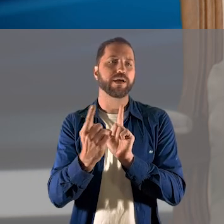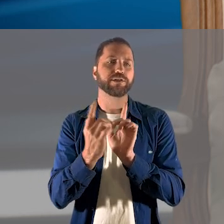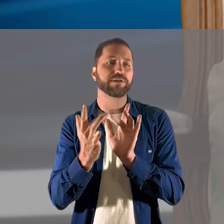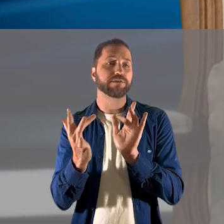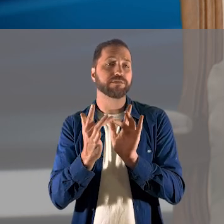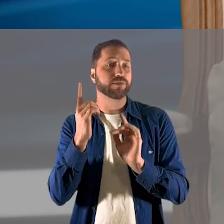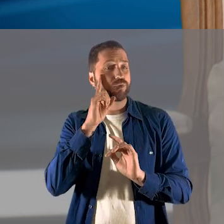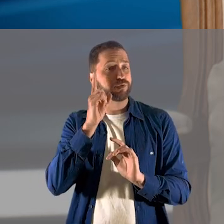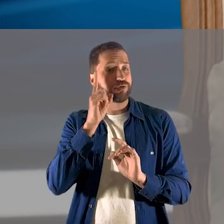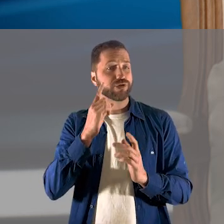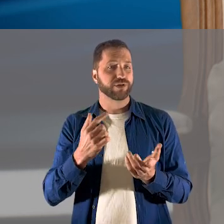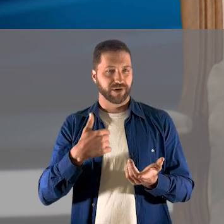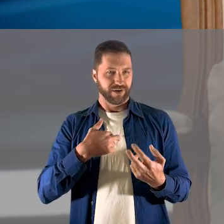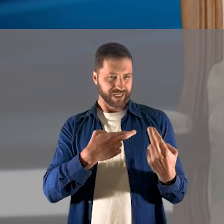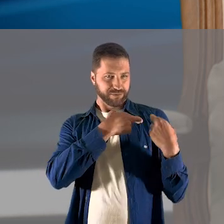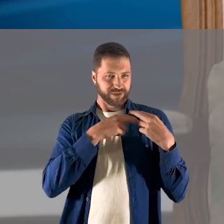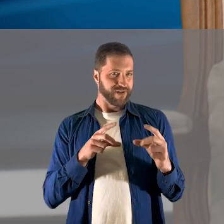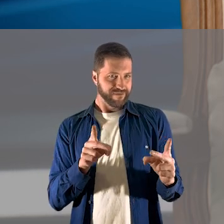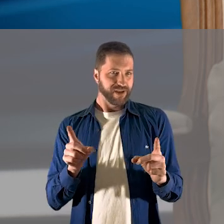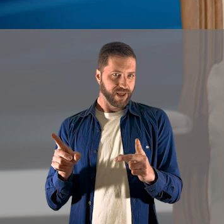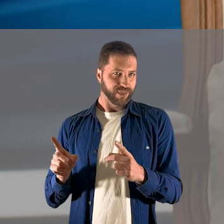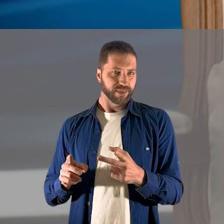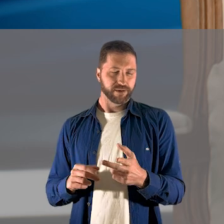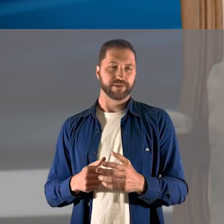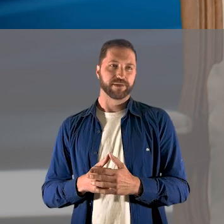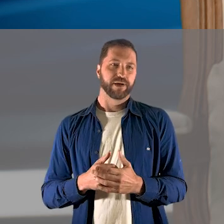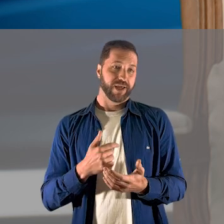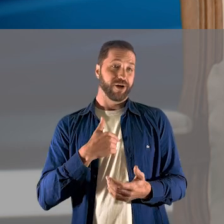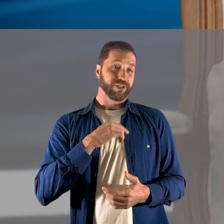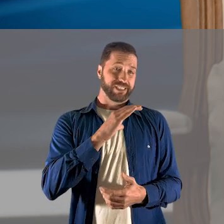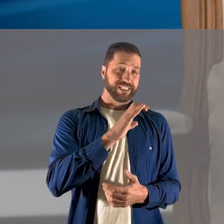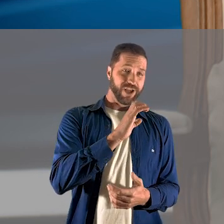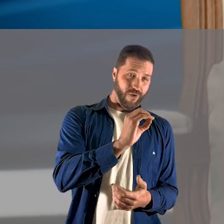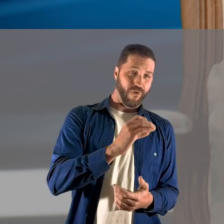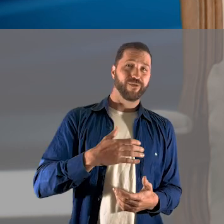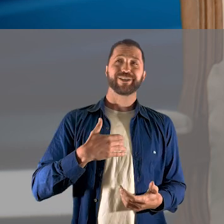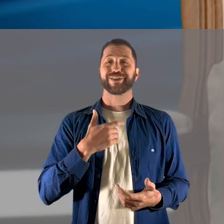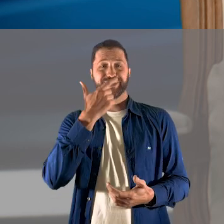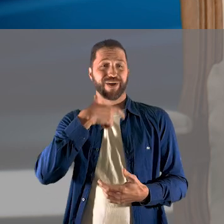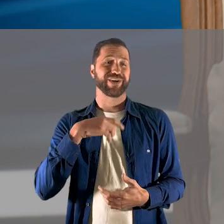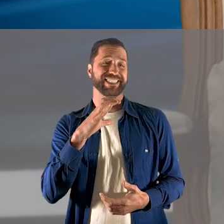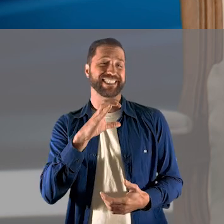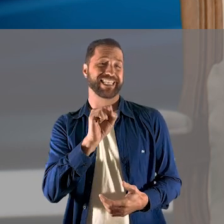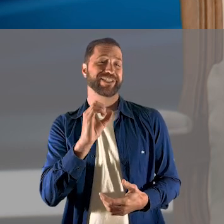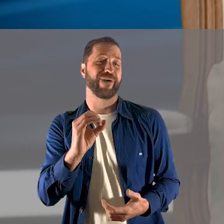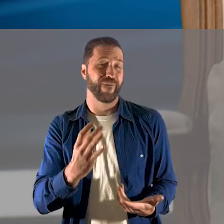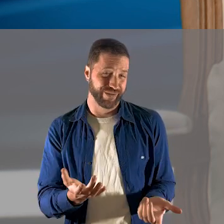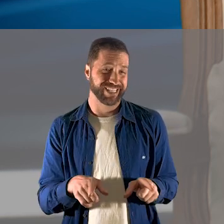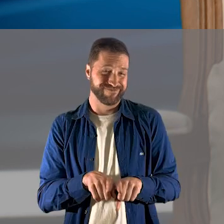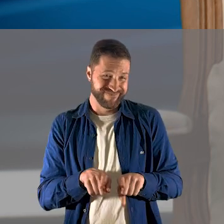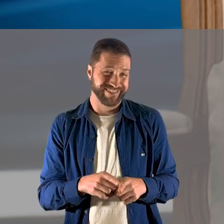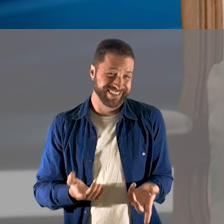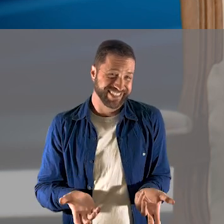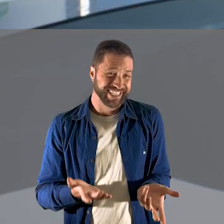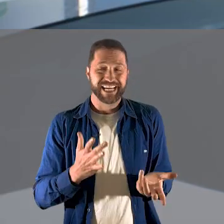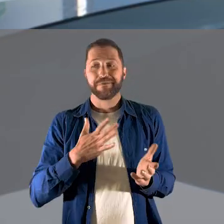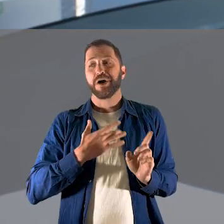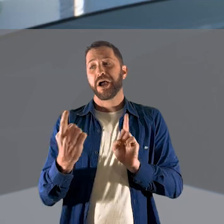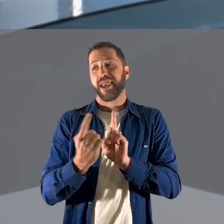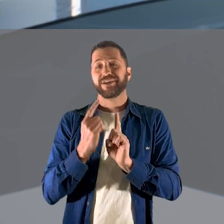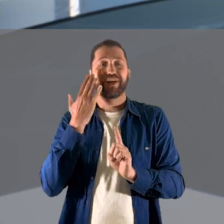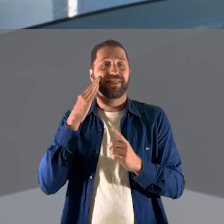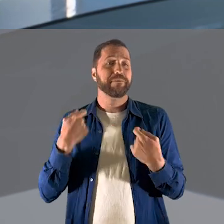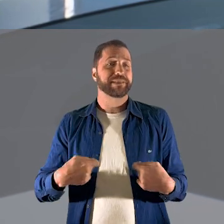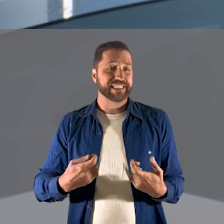a dia Então entendo muito do meu cliente como eu sou responsável por vendas também além de se ou eu sou Seya sou Então